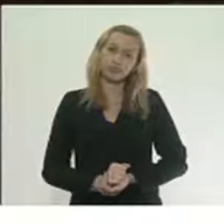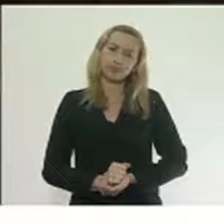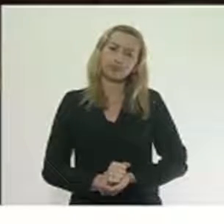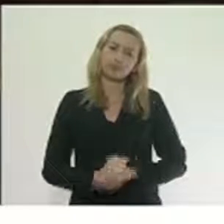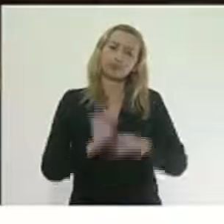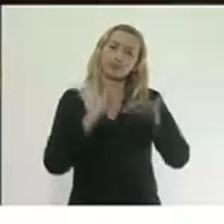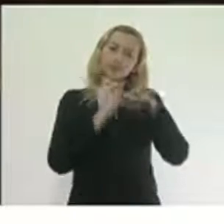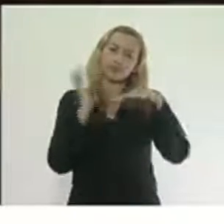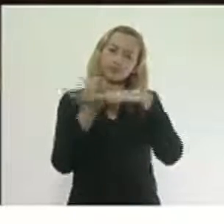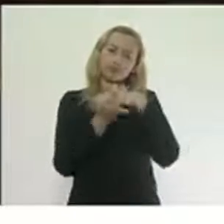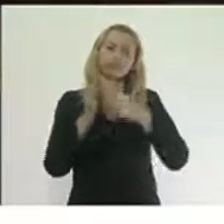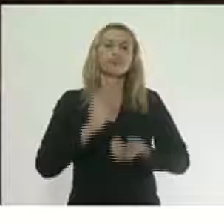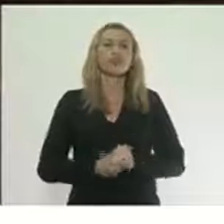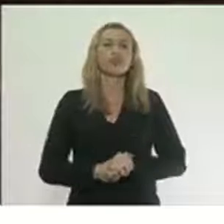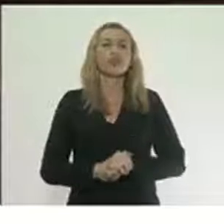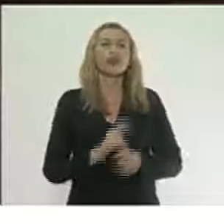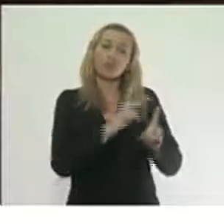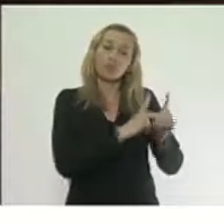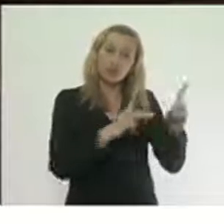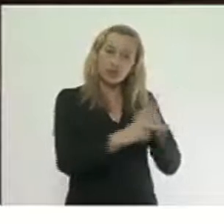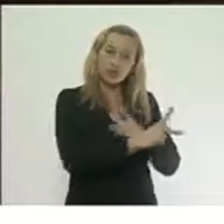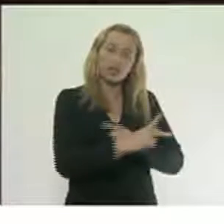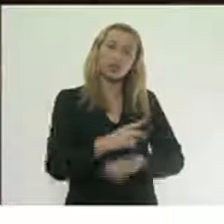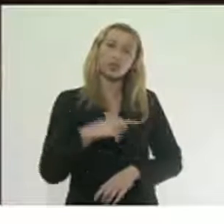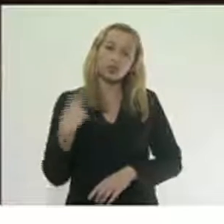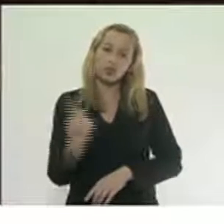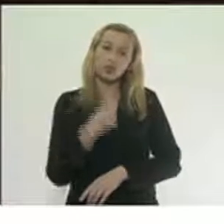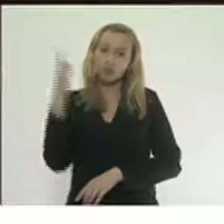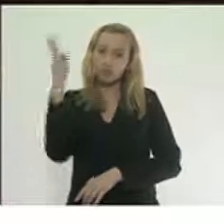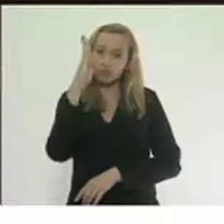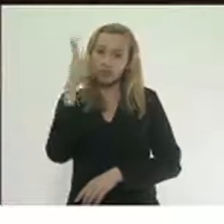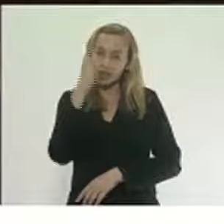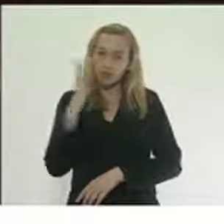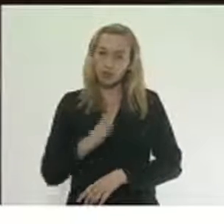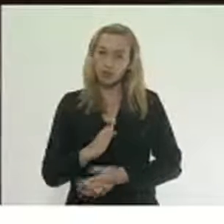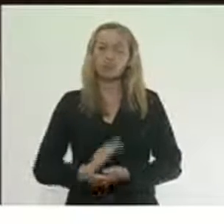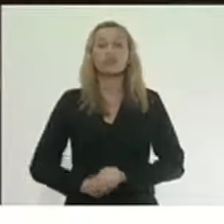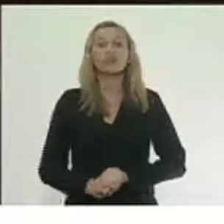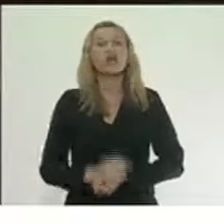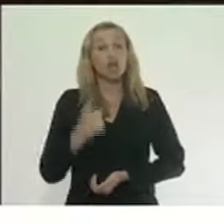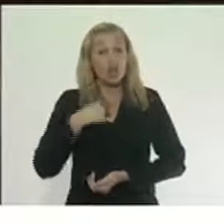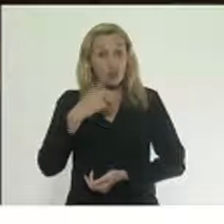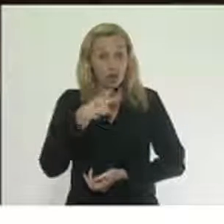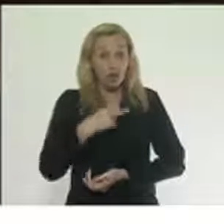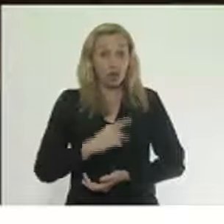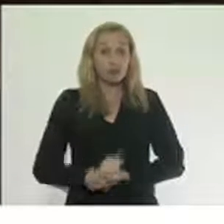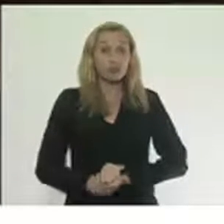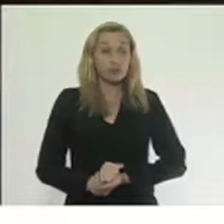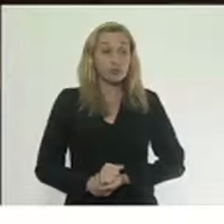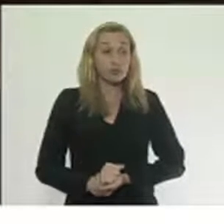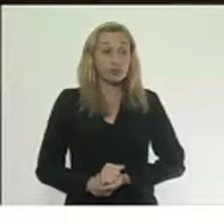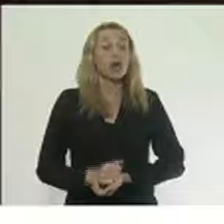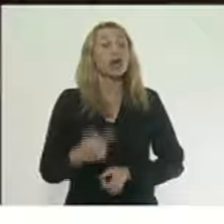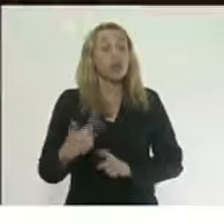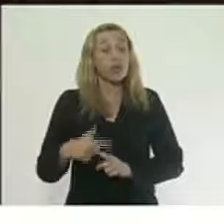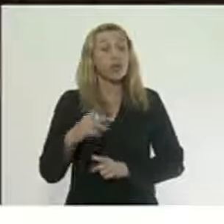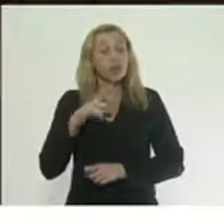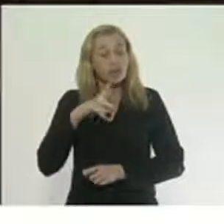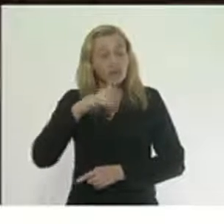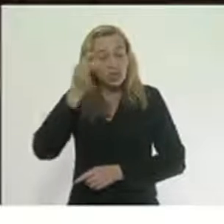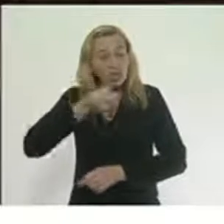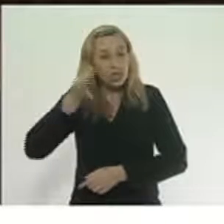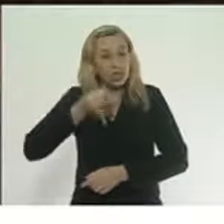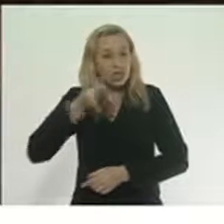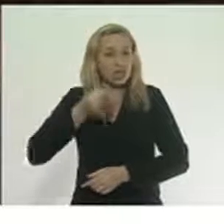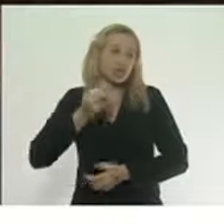mídia em relação à Previdência do nosso país. E eu falo isto porque eu tenho absoluta certeza,